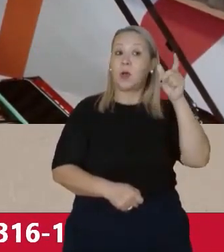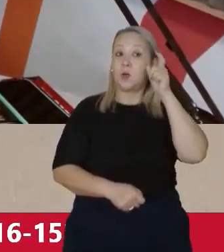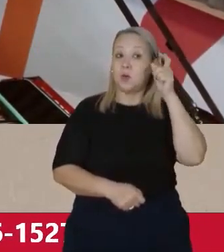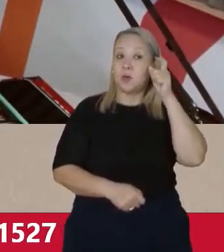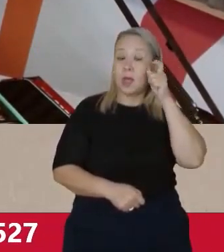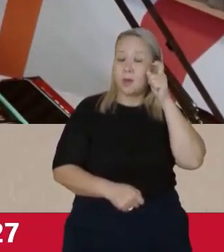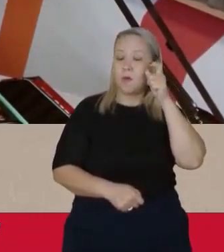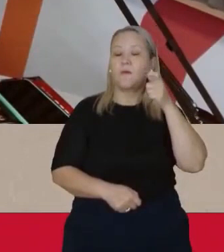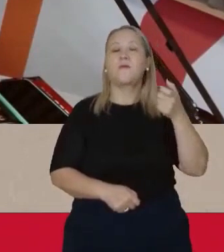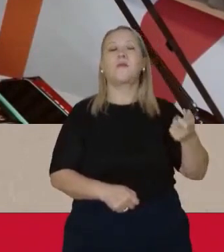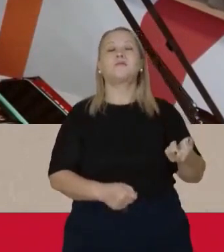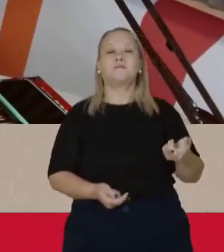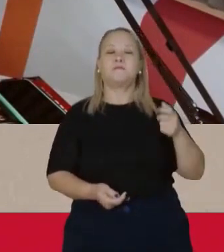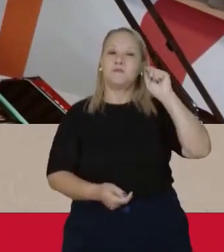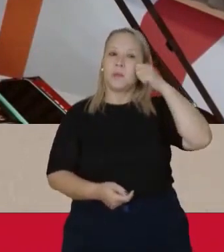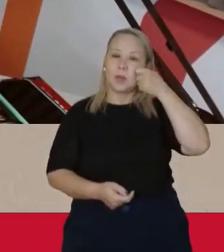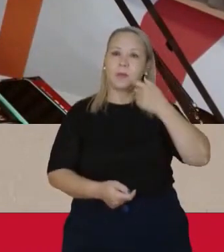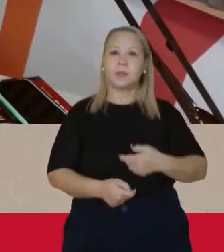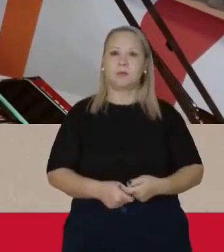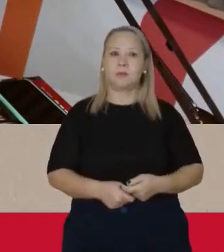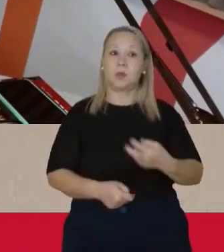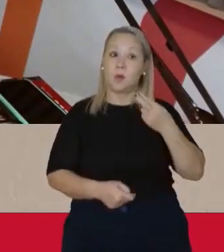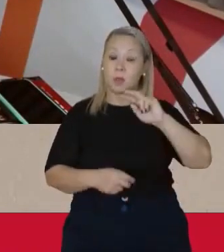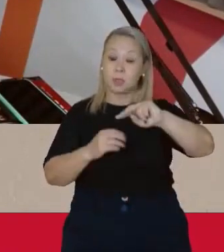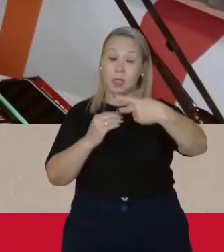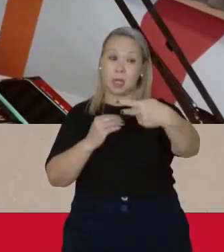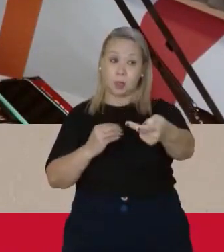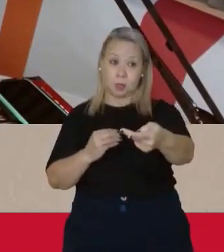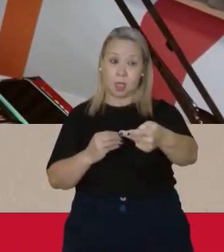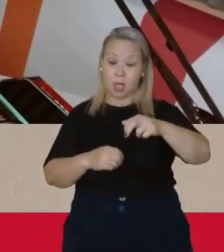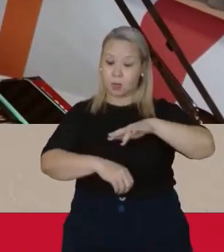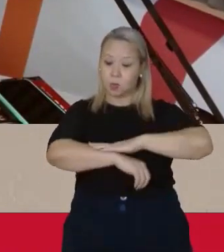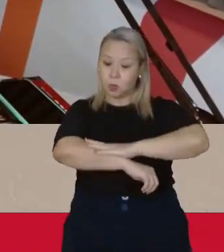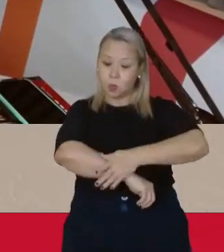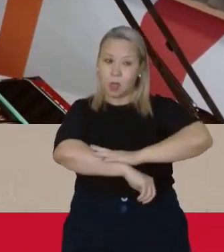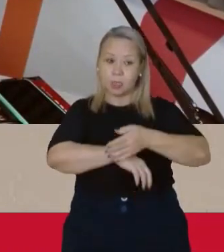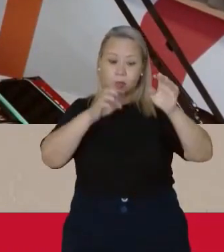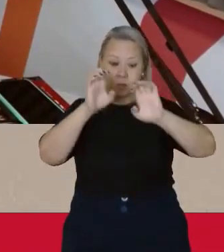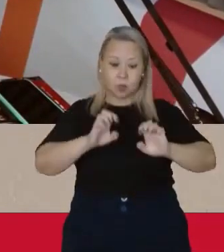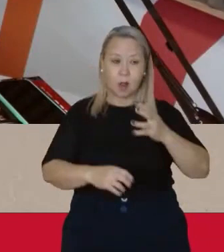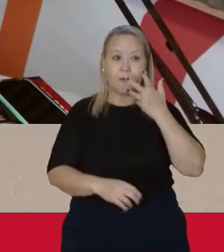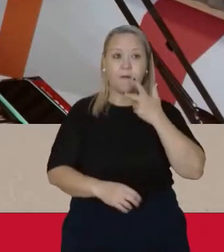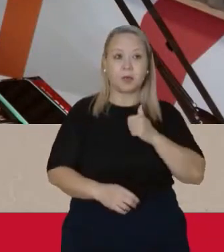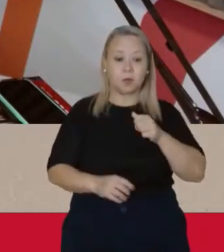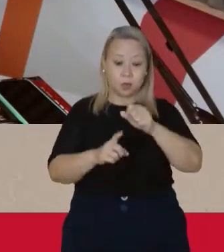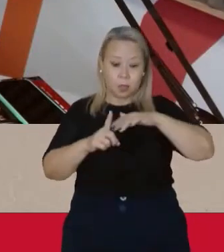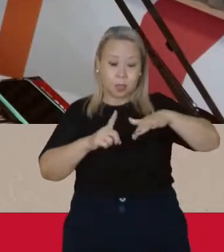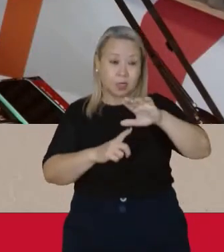condenar isso, porque isso é fruto do racismo estrutural que invadiu a sociedade, que teve a